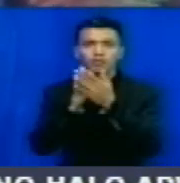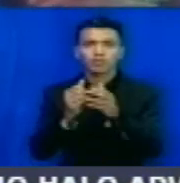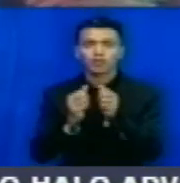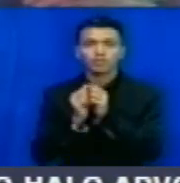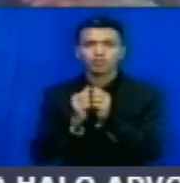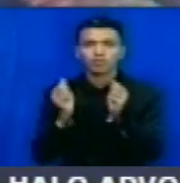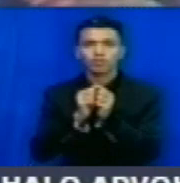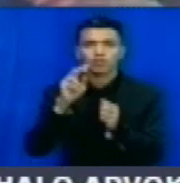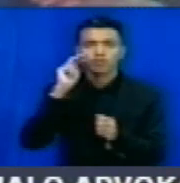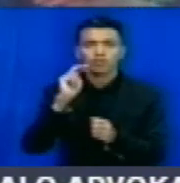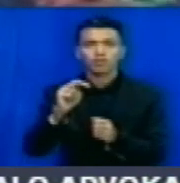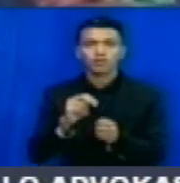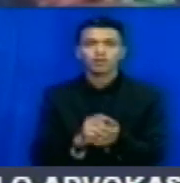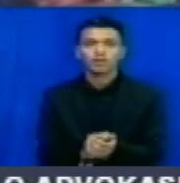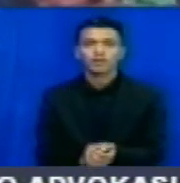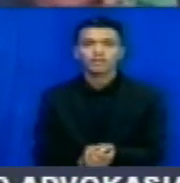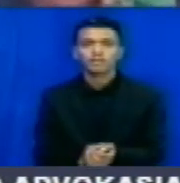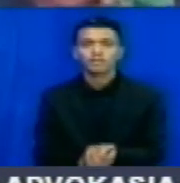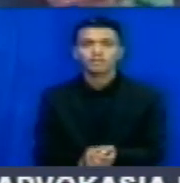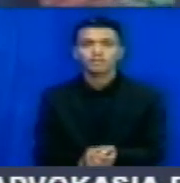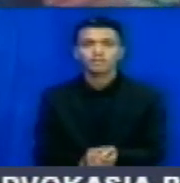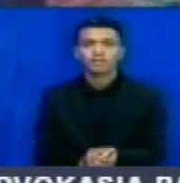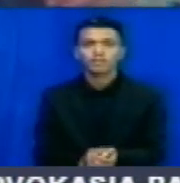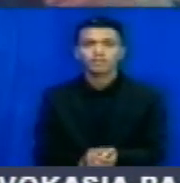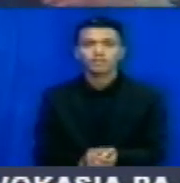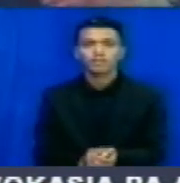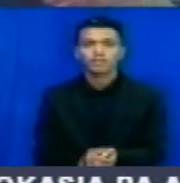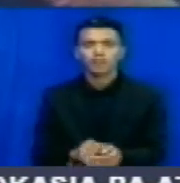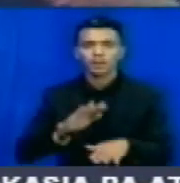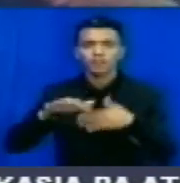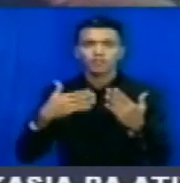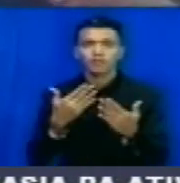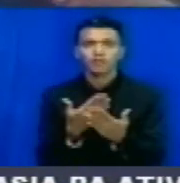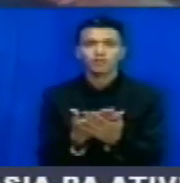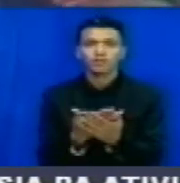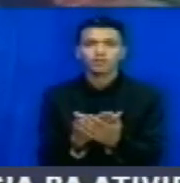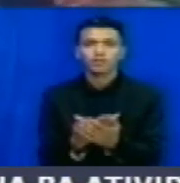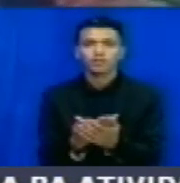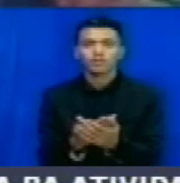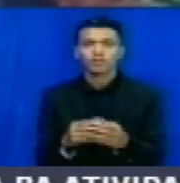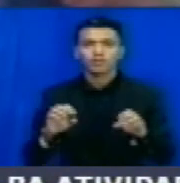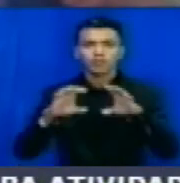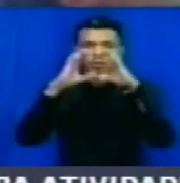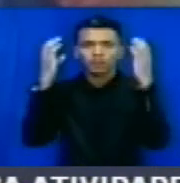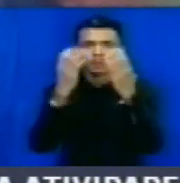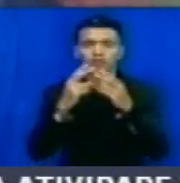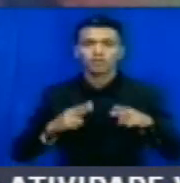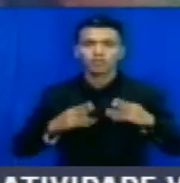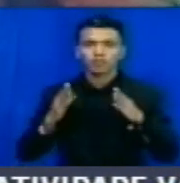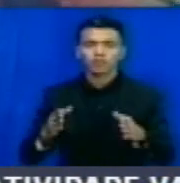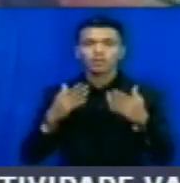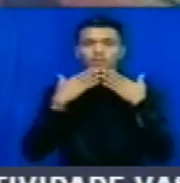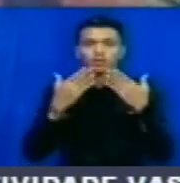muita economia, livre responsável, se ele come, o rei será, no quadro será toma. Né, Conselho Veteranos, agradecemos a cruz